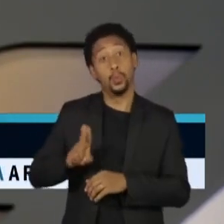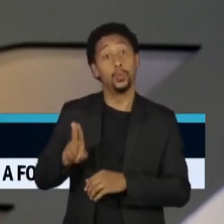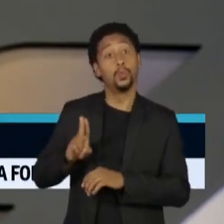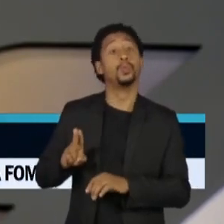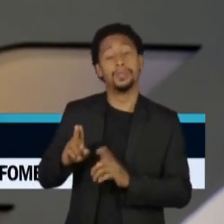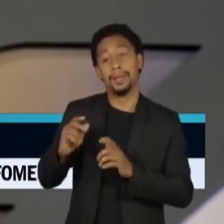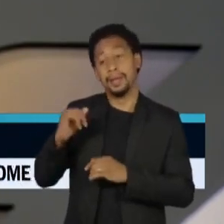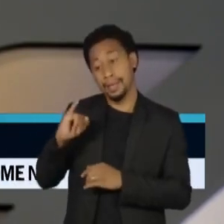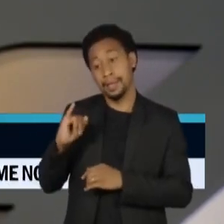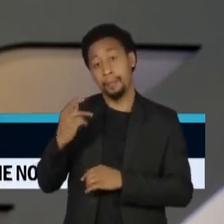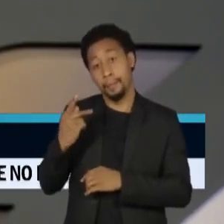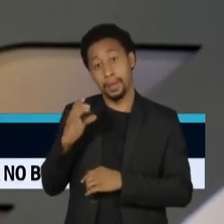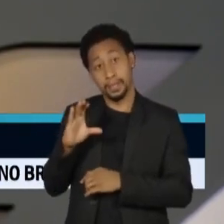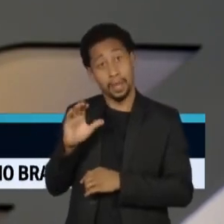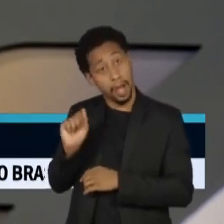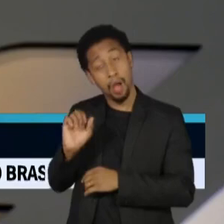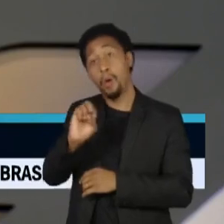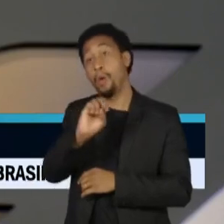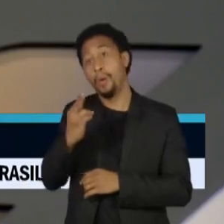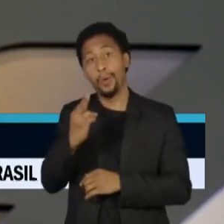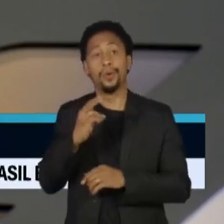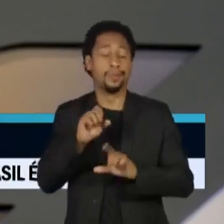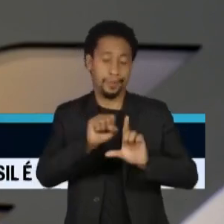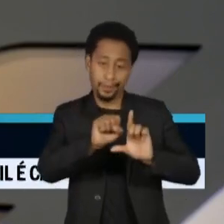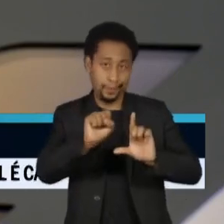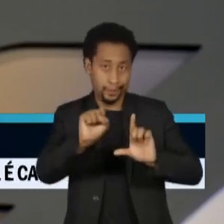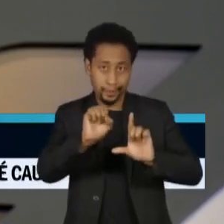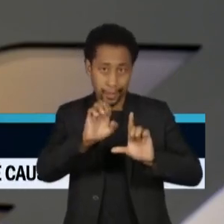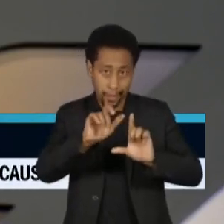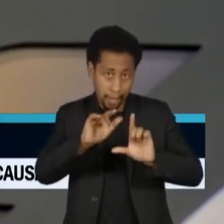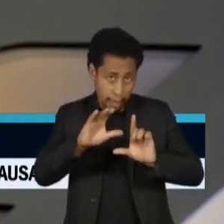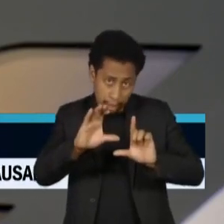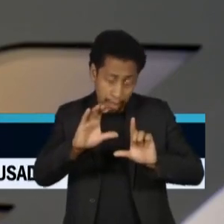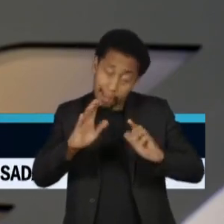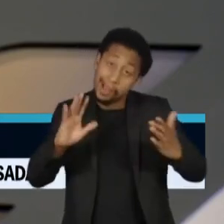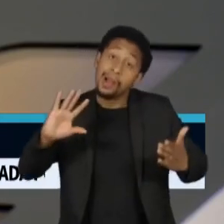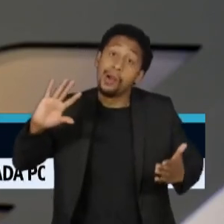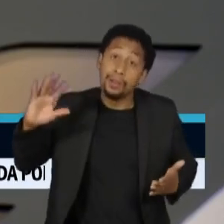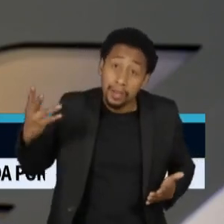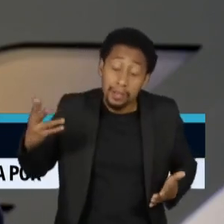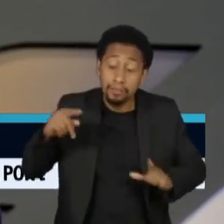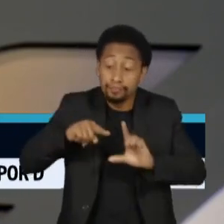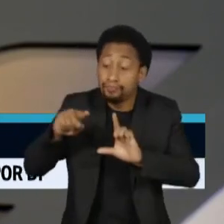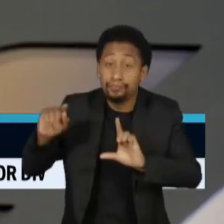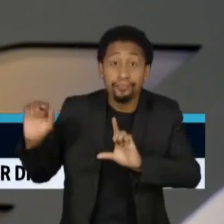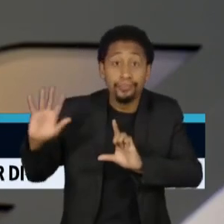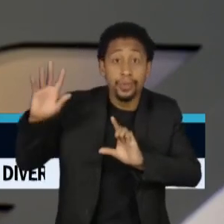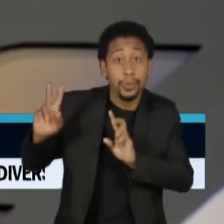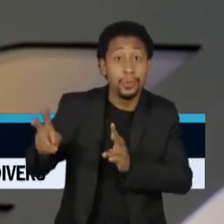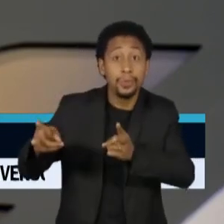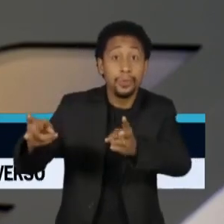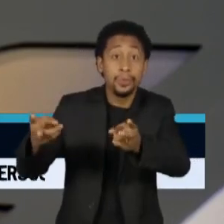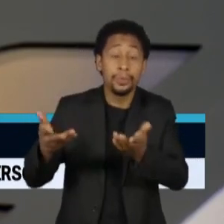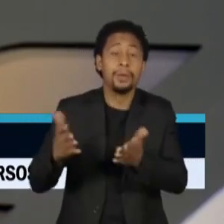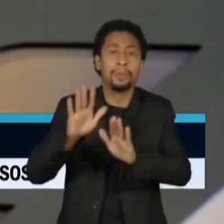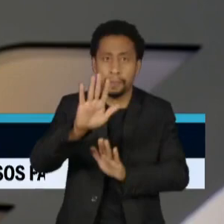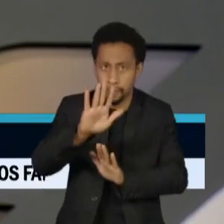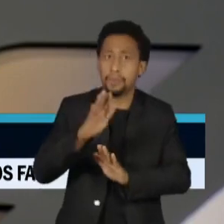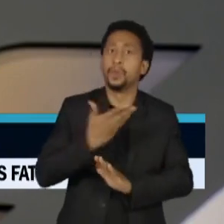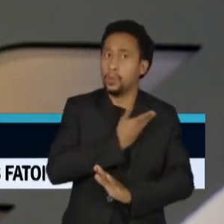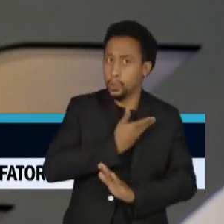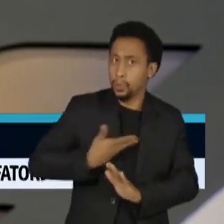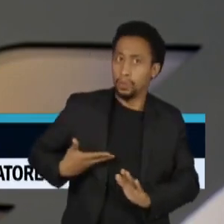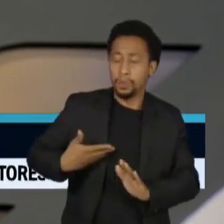combater a inflação. Consequentemente, é muito importante um sinal claro do governo de que o combate à inflação